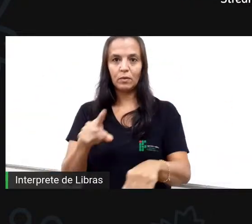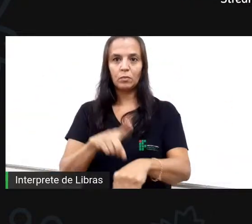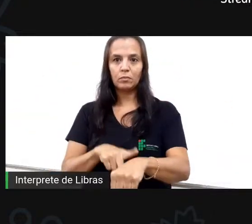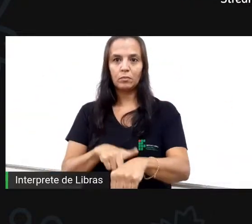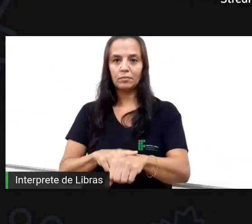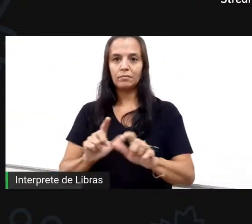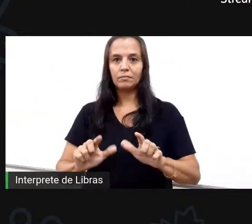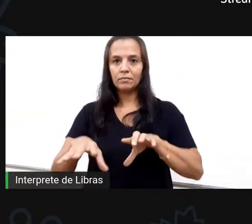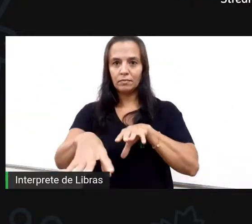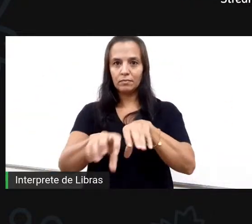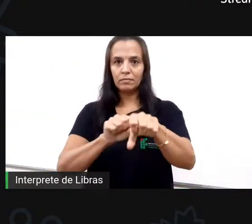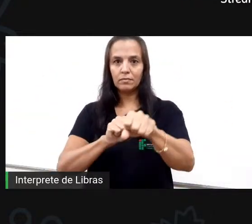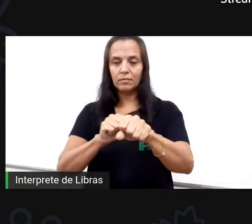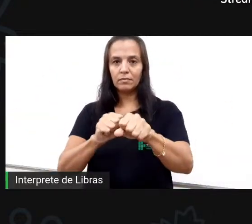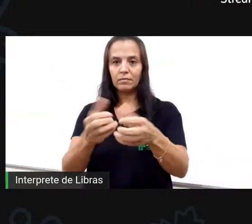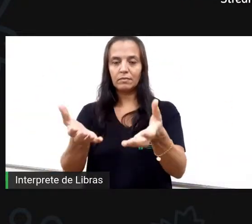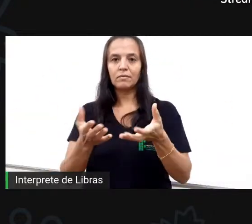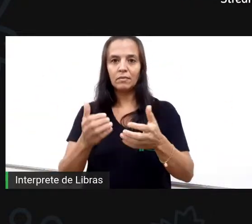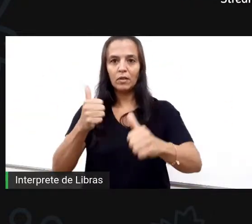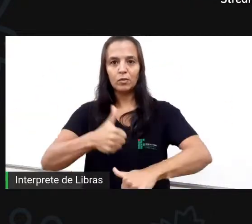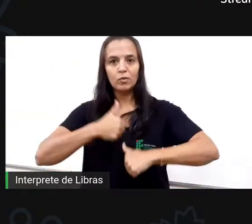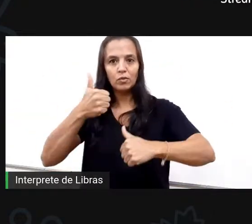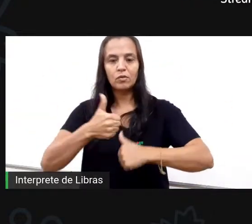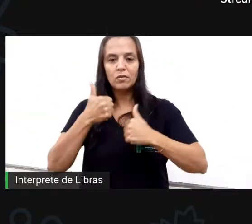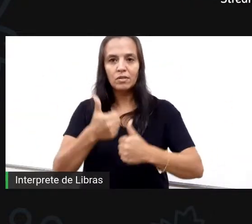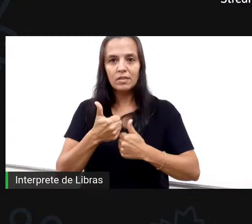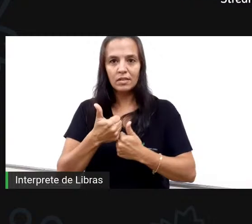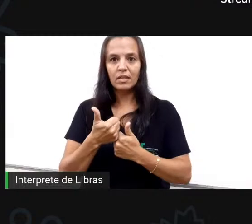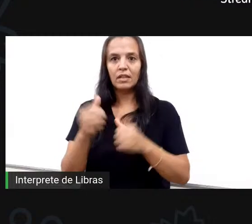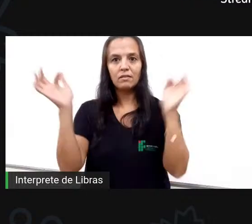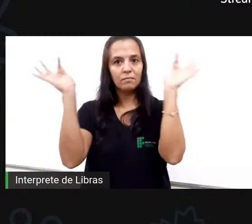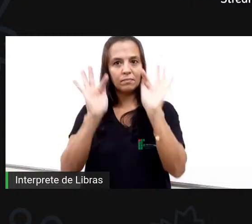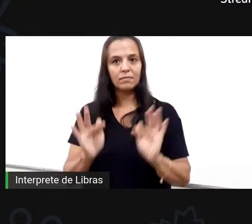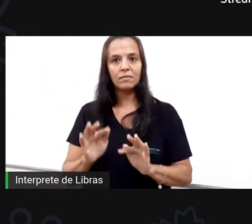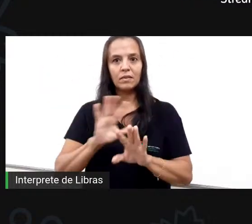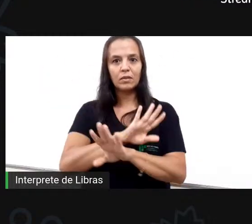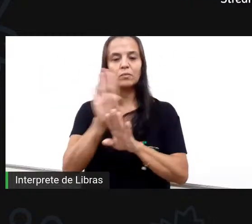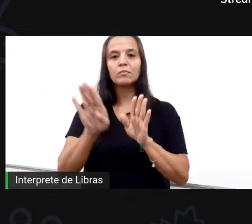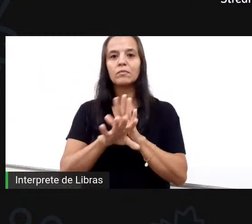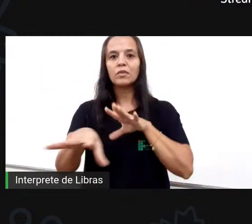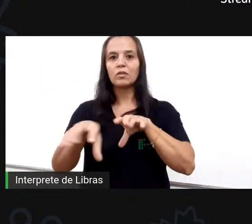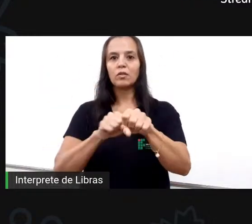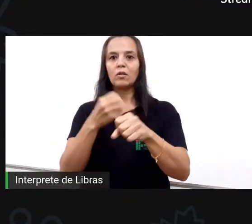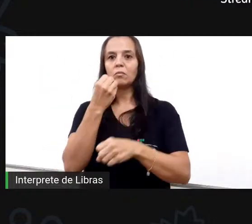Desejamos sucesso e realizações aos formados. Uma boa